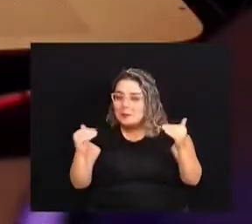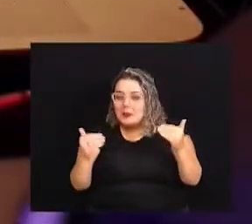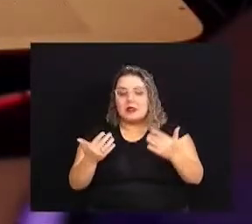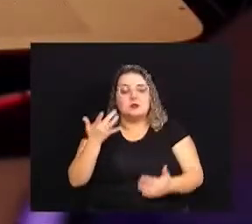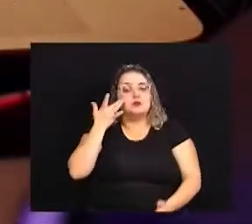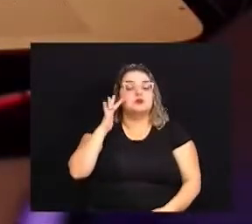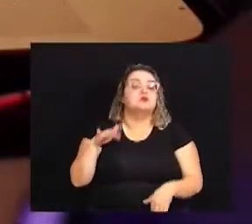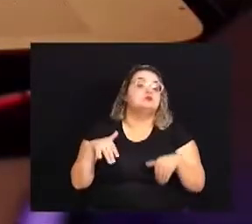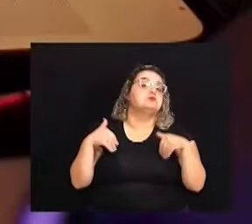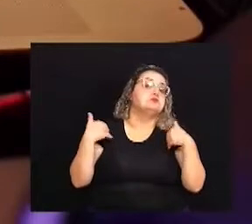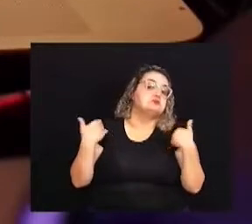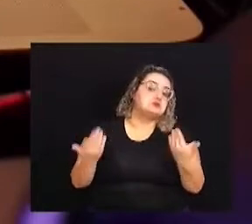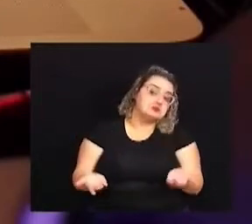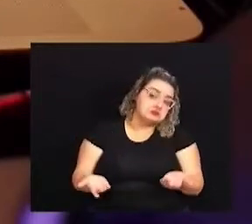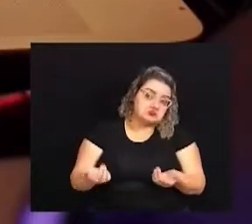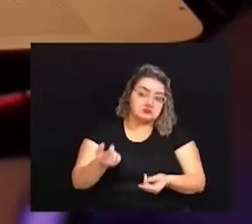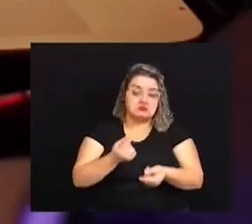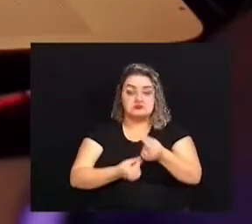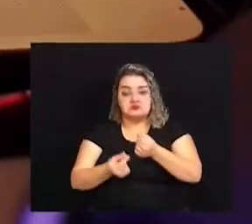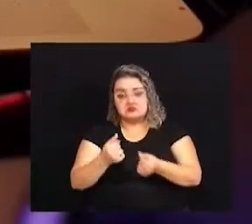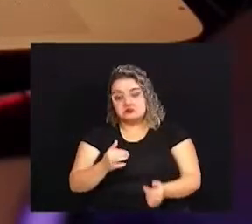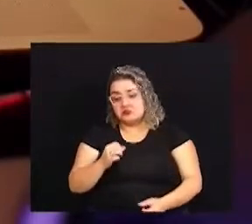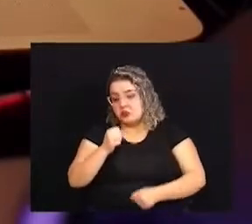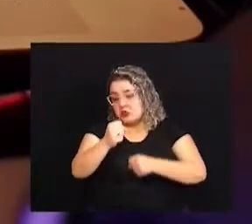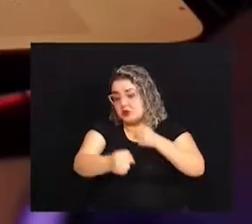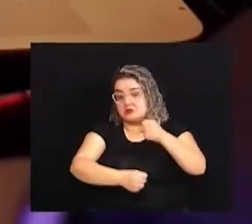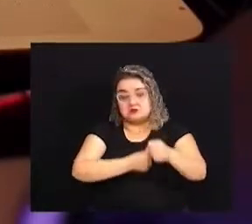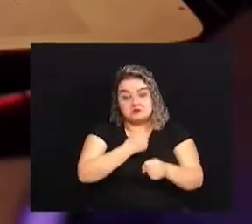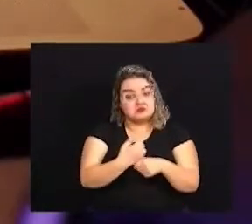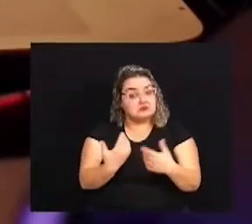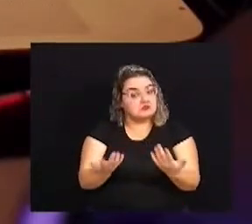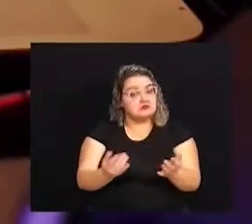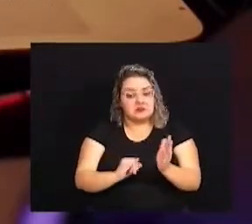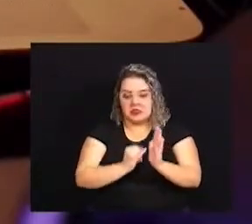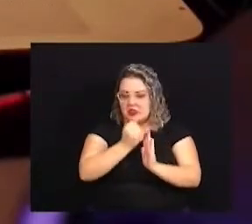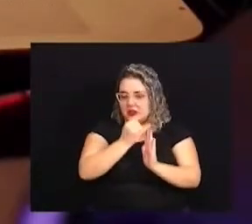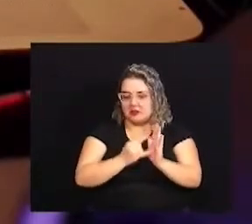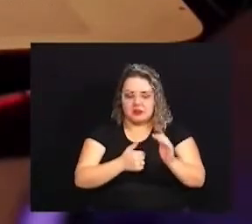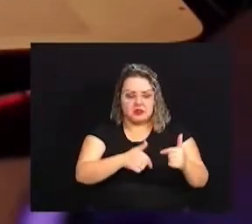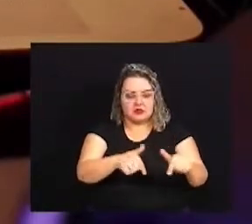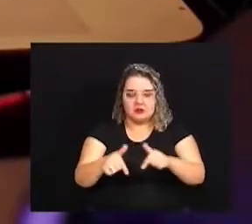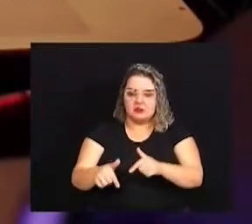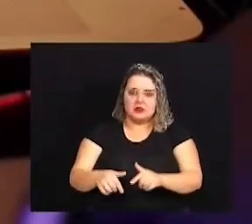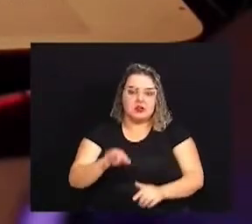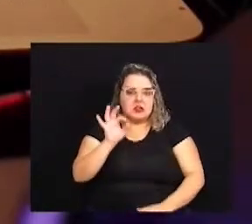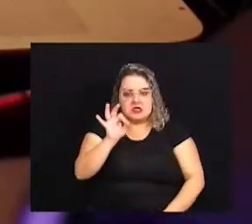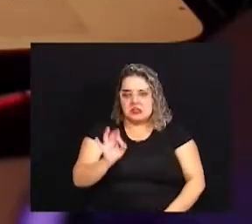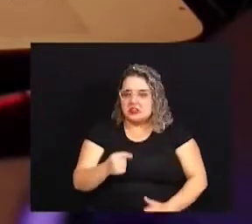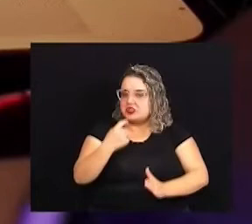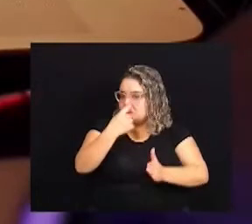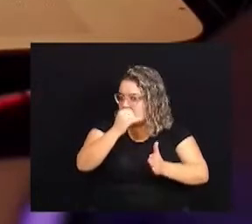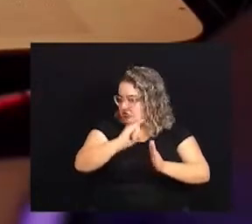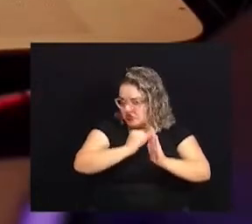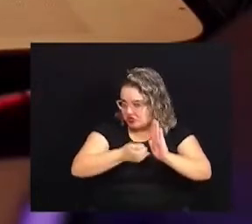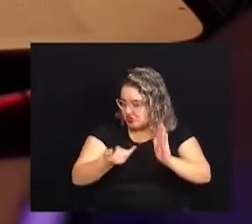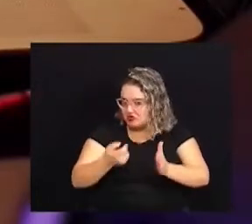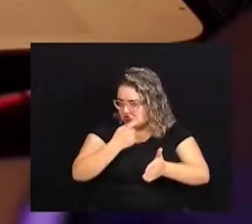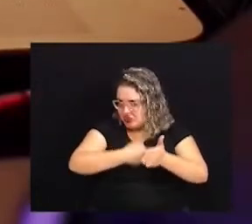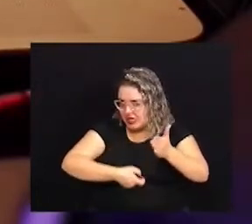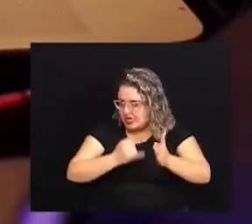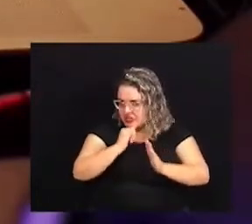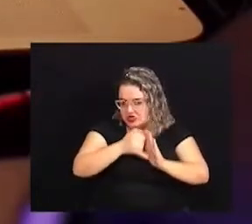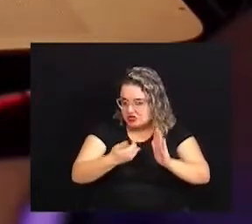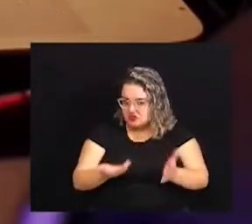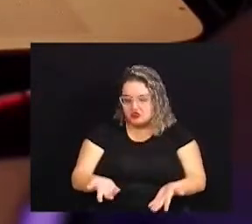muito instável, onde você não sabe a situação da economia no próximo ano, inflação, emprego, taxa de juros, tudo